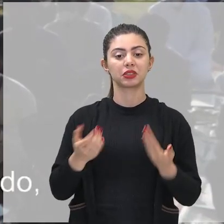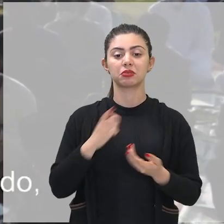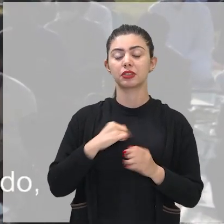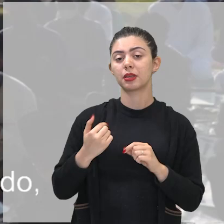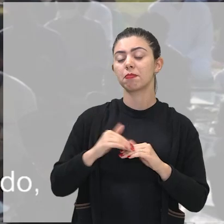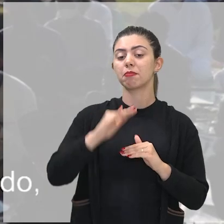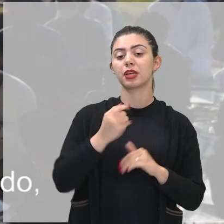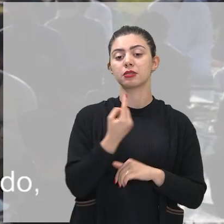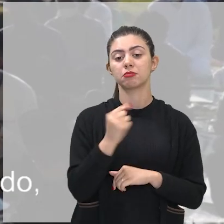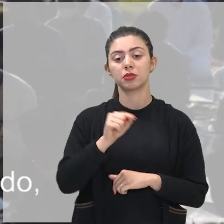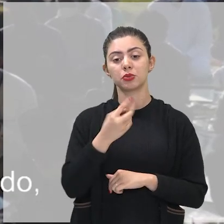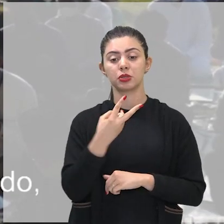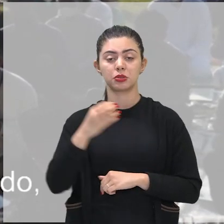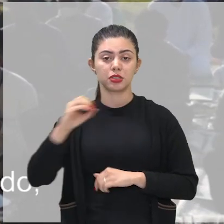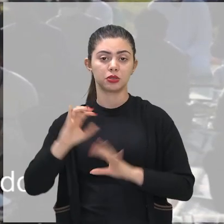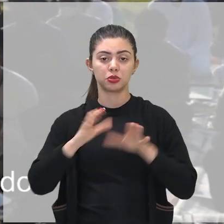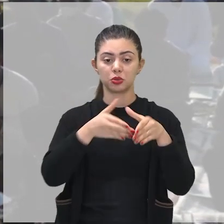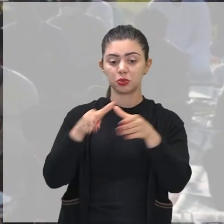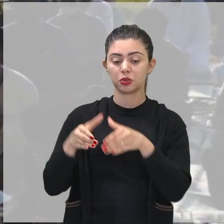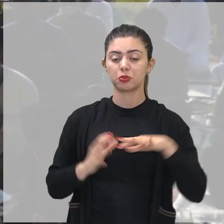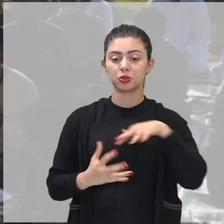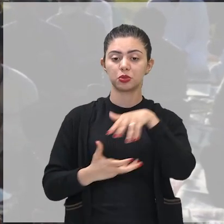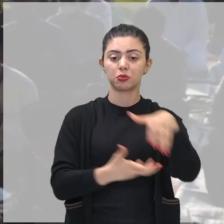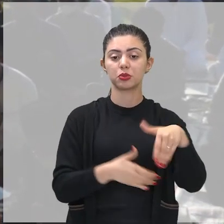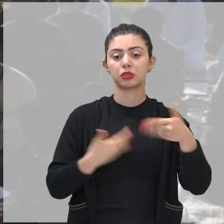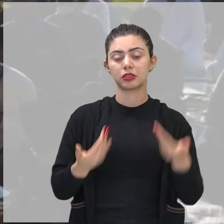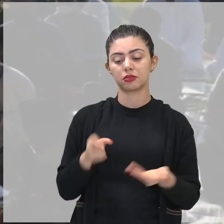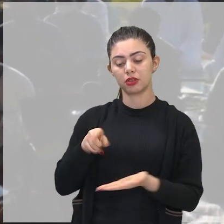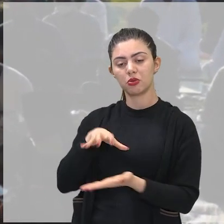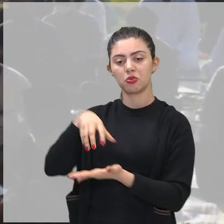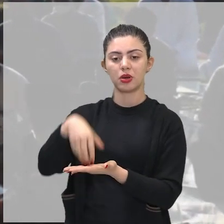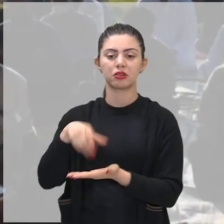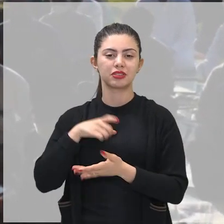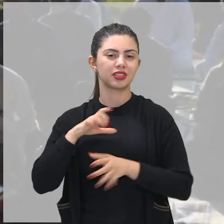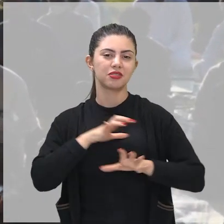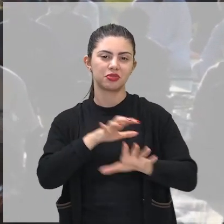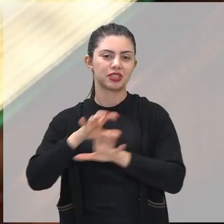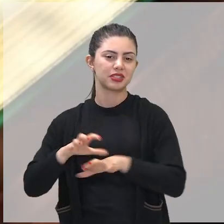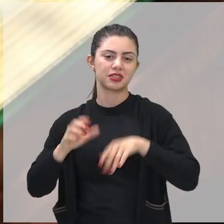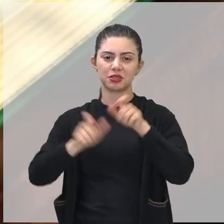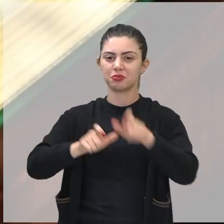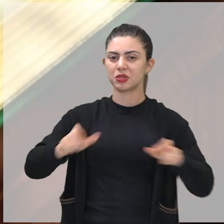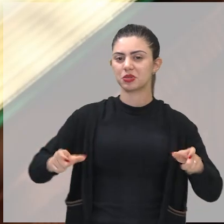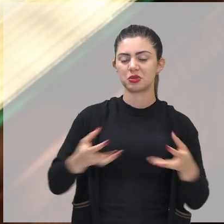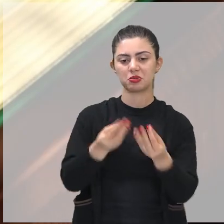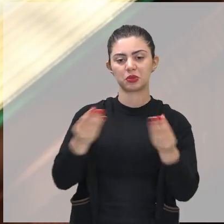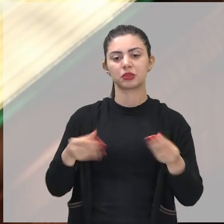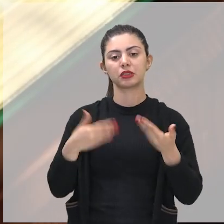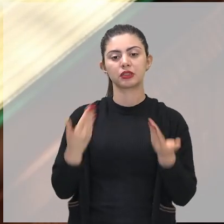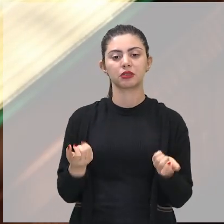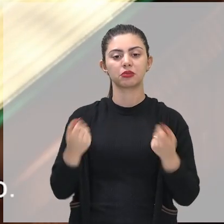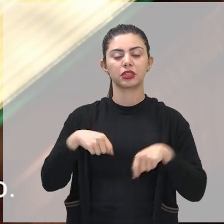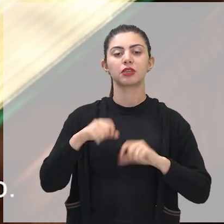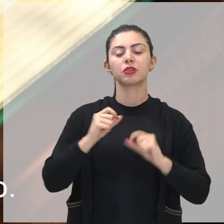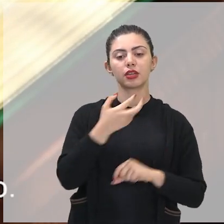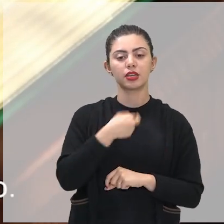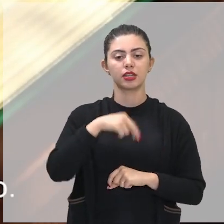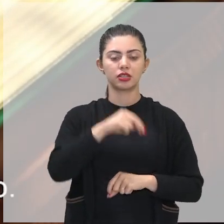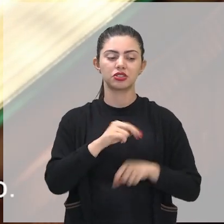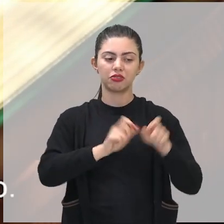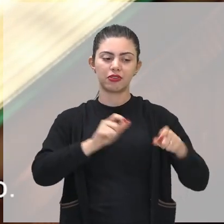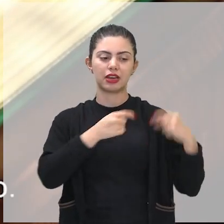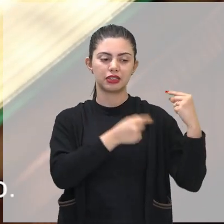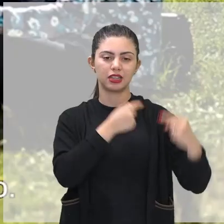de 1.200 grupos em todo o mundo, a URI impacta milhões de pessoas, criando pontes entre diferentes